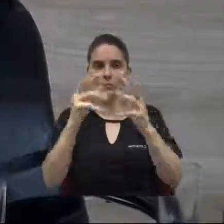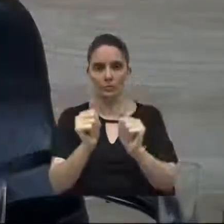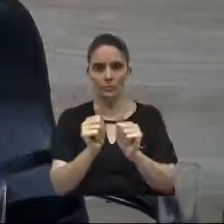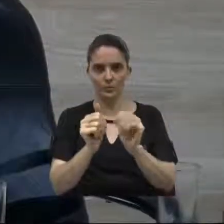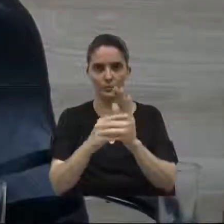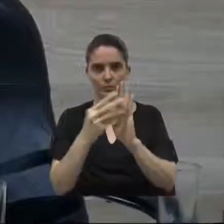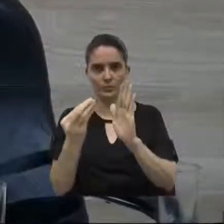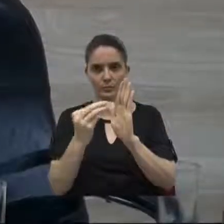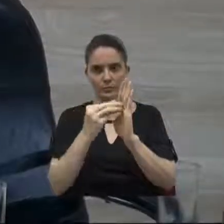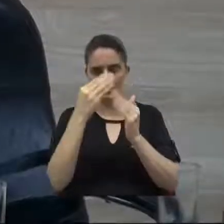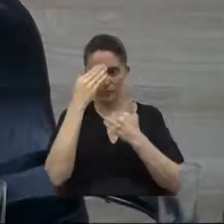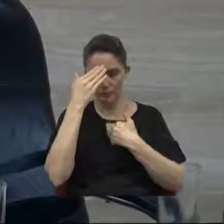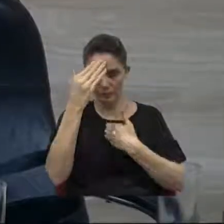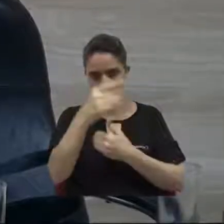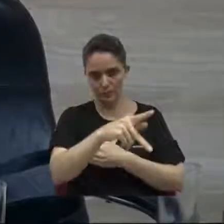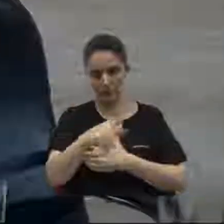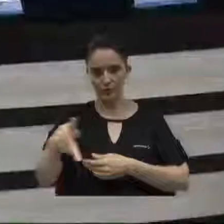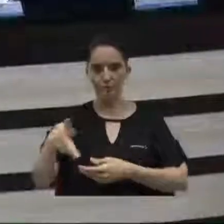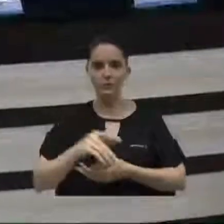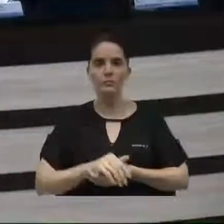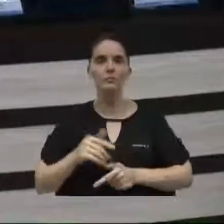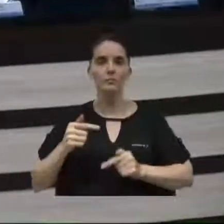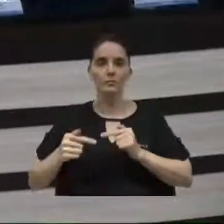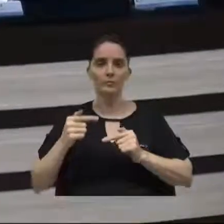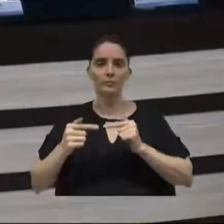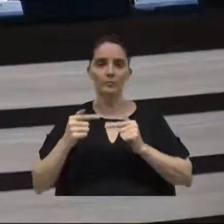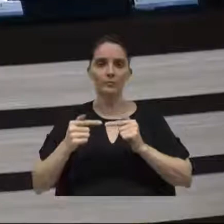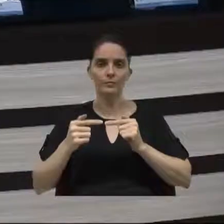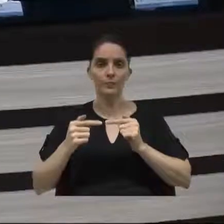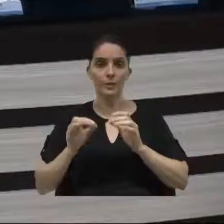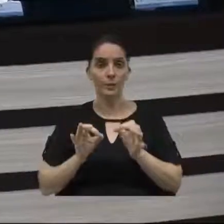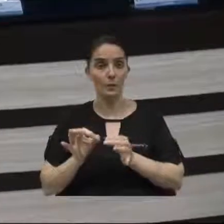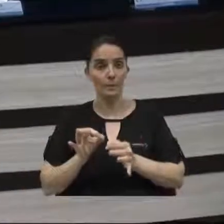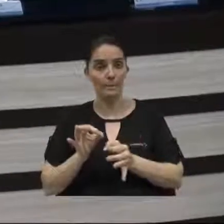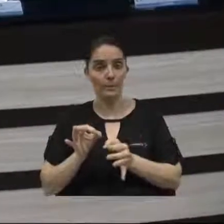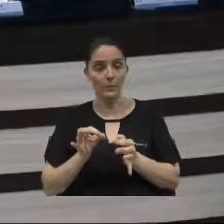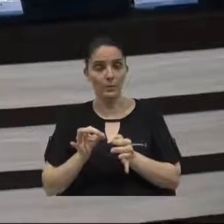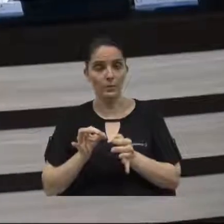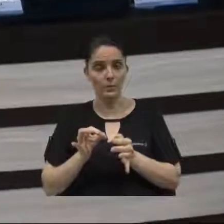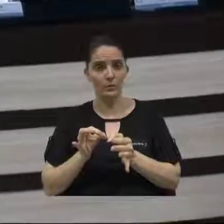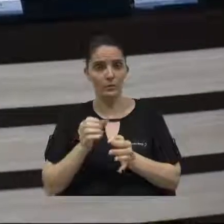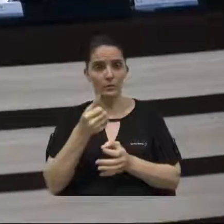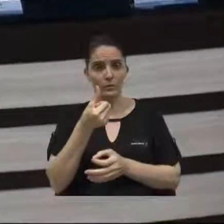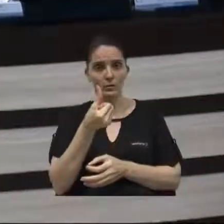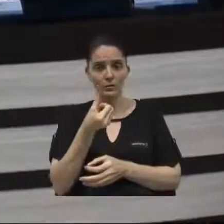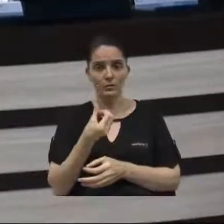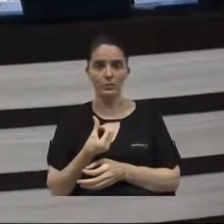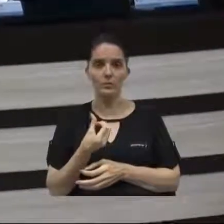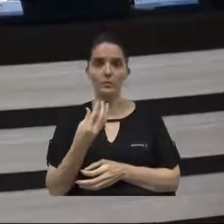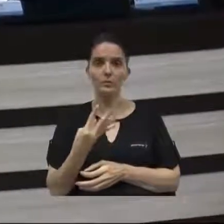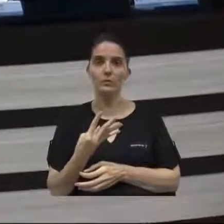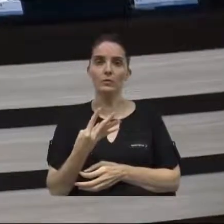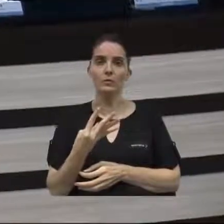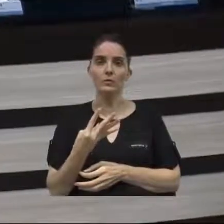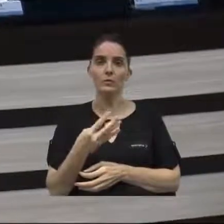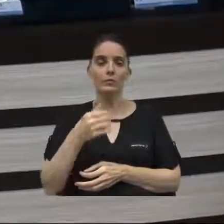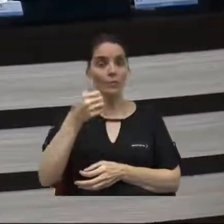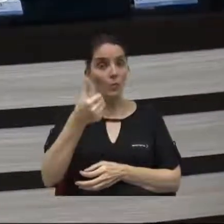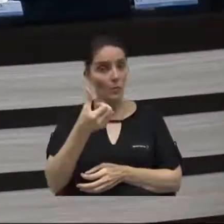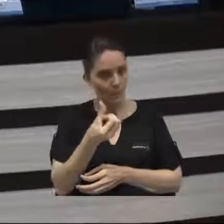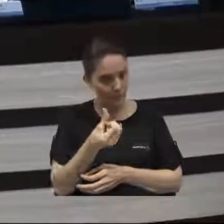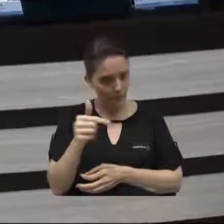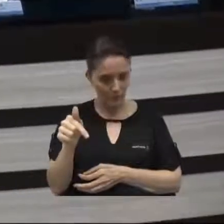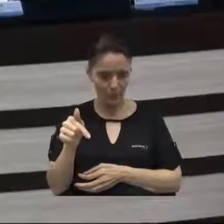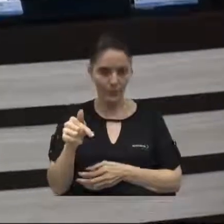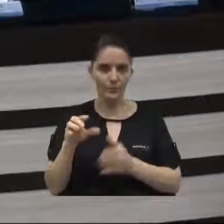emenda. Muito obrigada, senhor presidente. Continua em discussão o projeto 164, 167 com a emenda